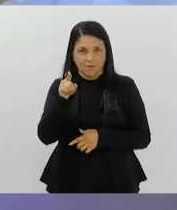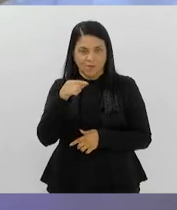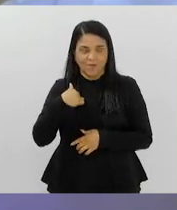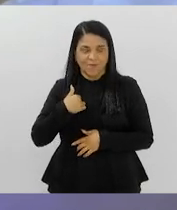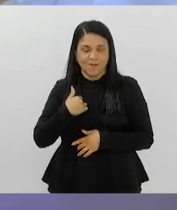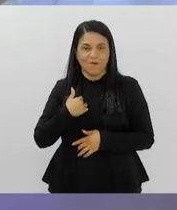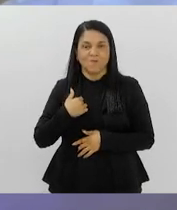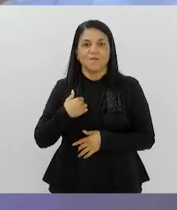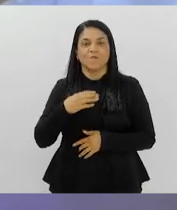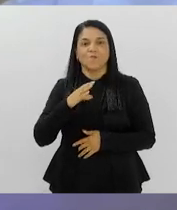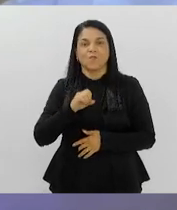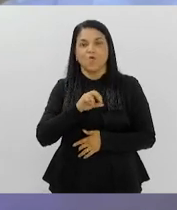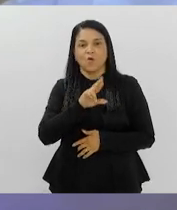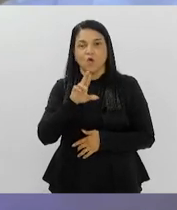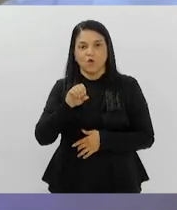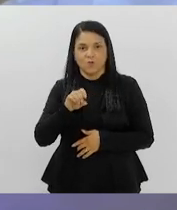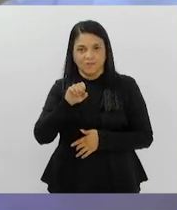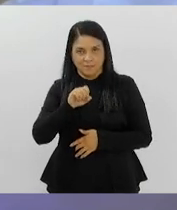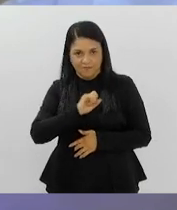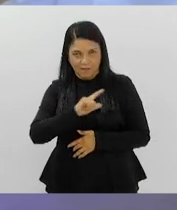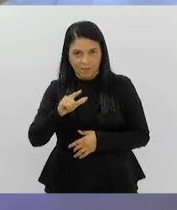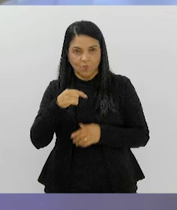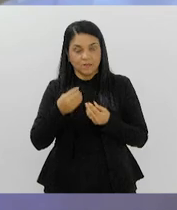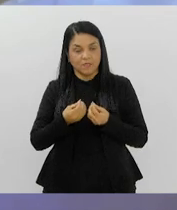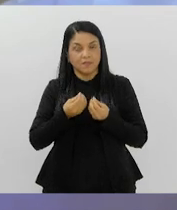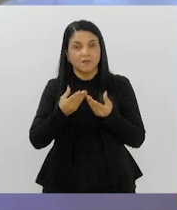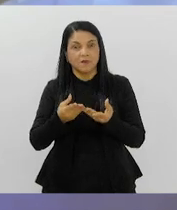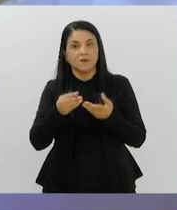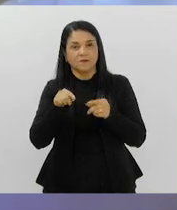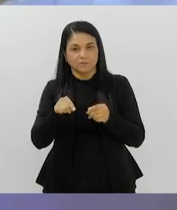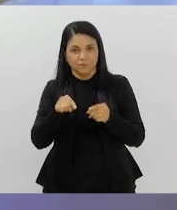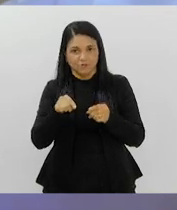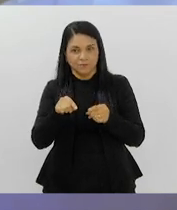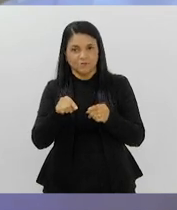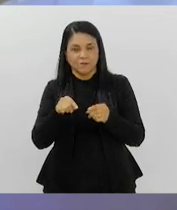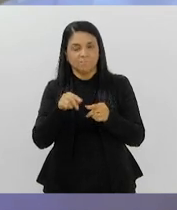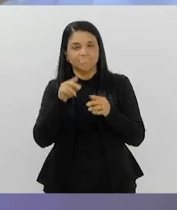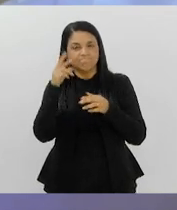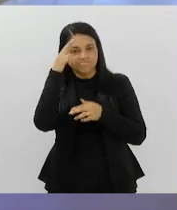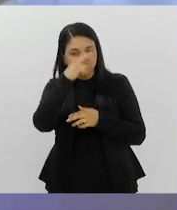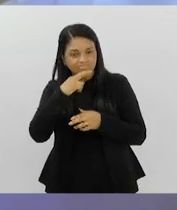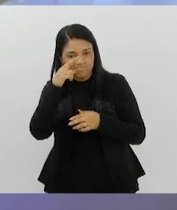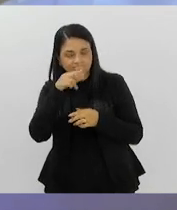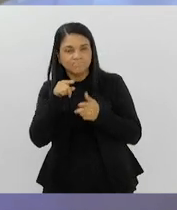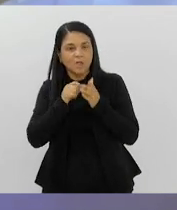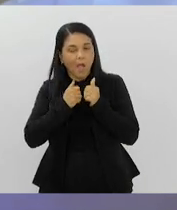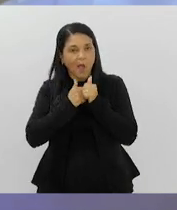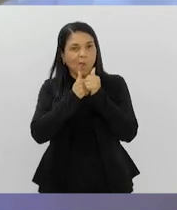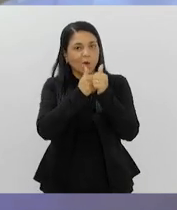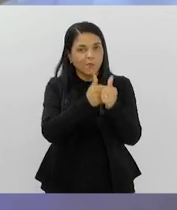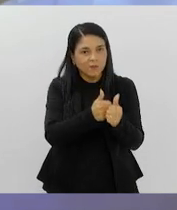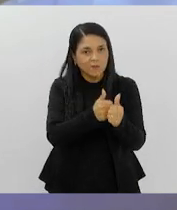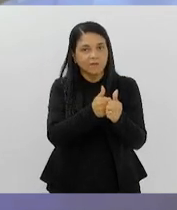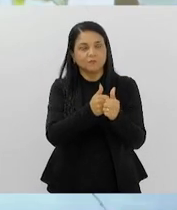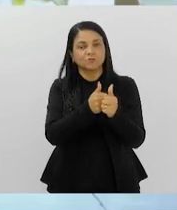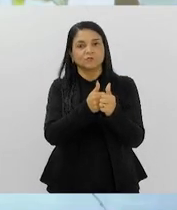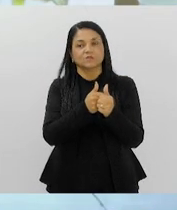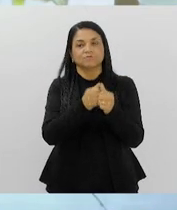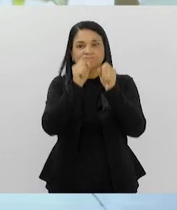de operações. Nós entregamos, mas nós não deixamos a esmo. Nós supervisionamos, nós acompanhamos. E na próxima